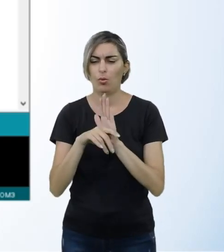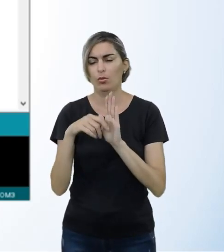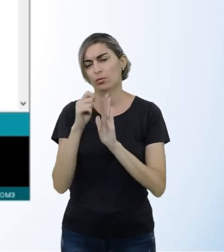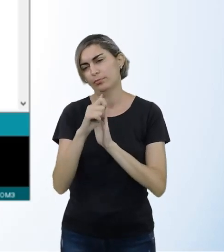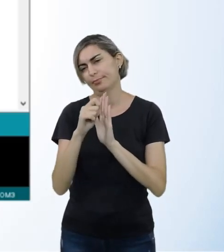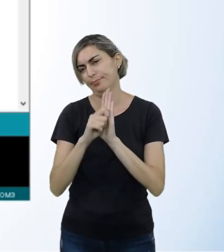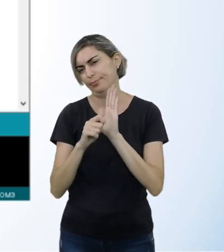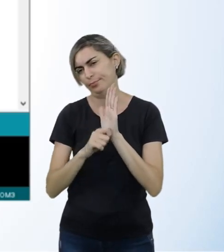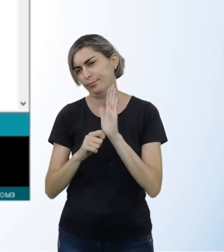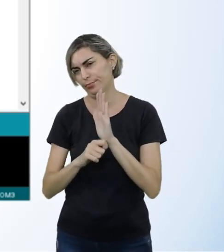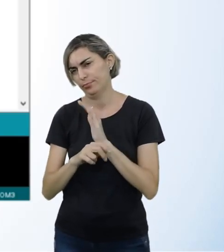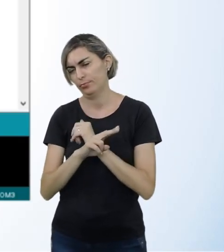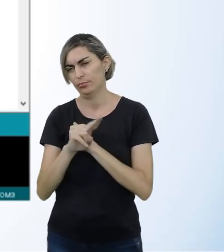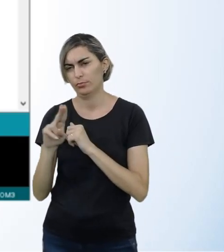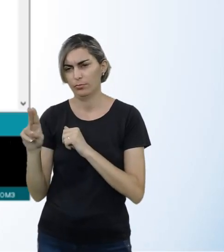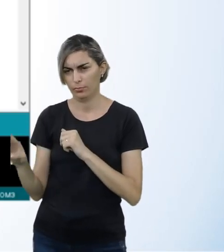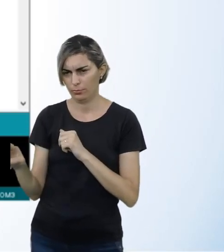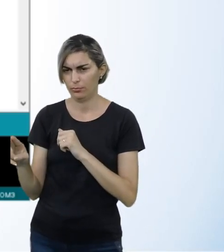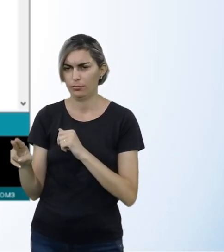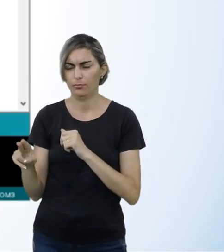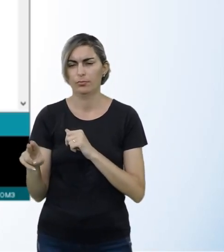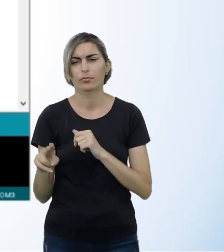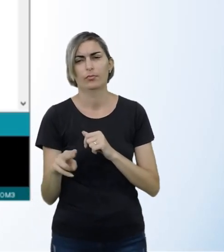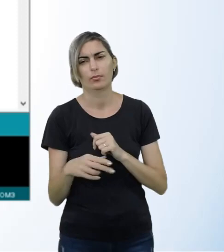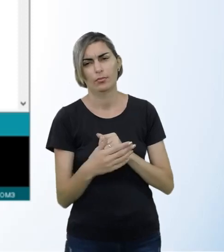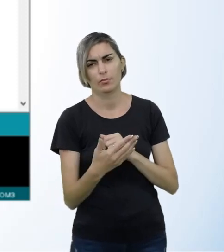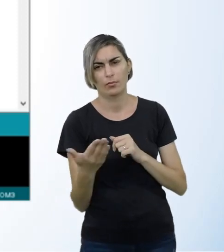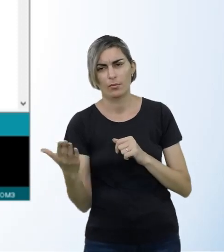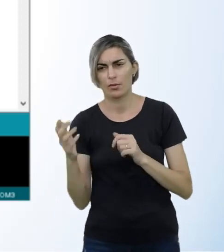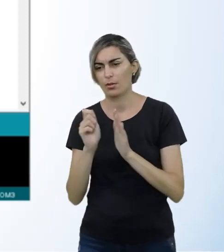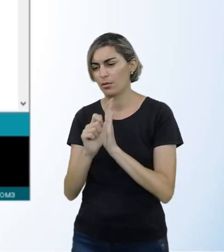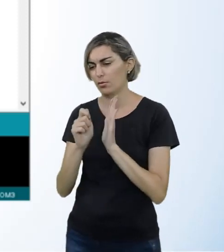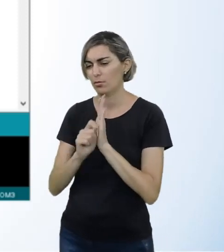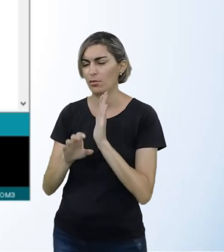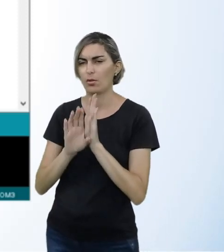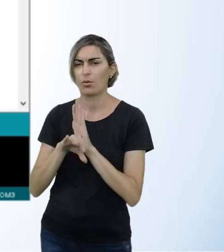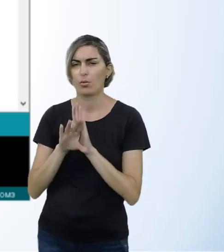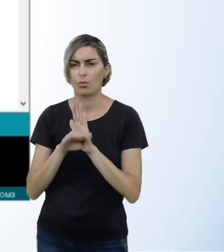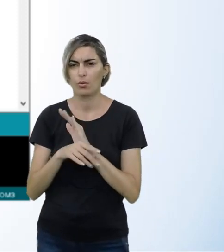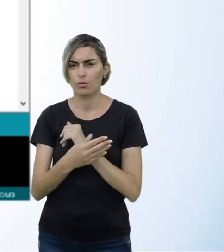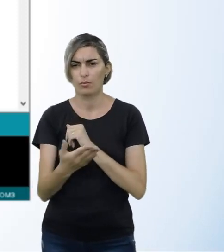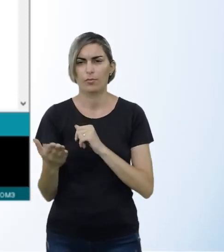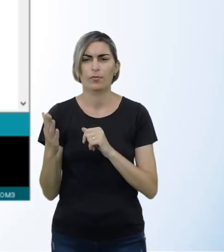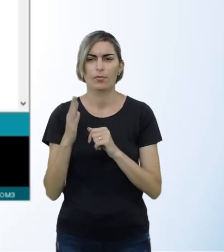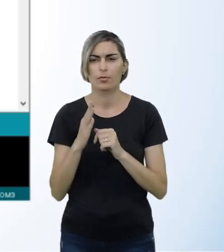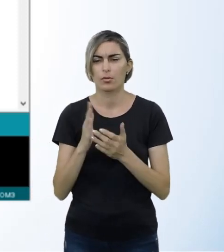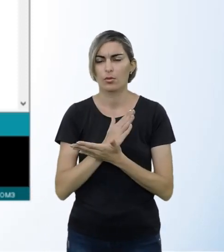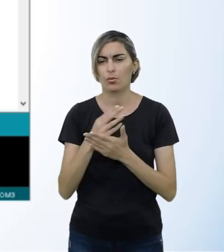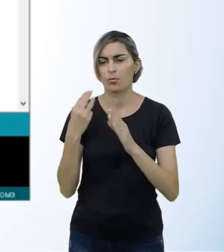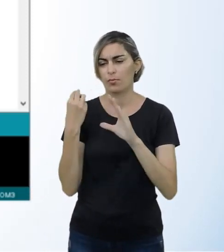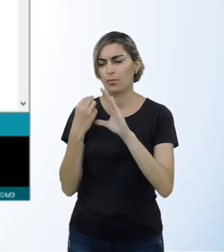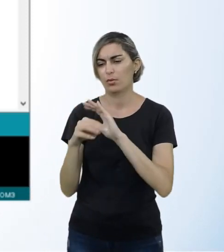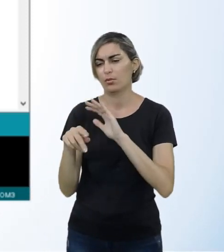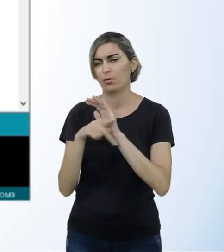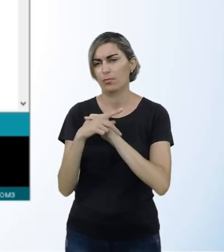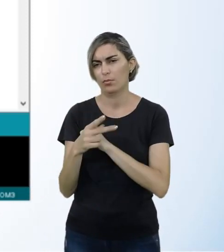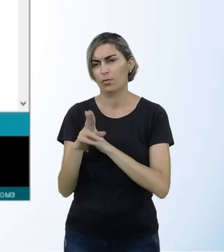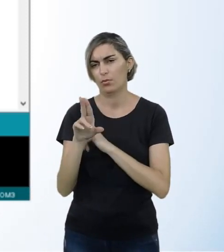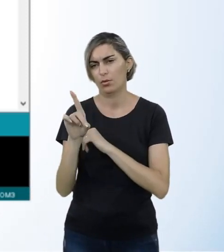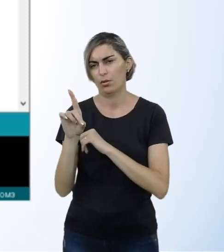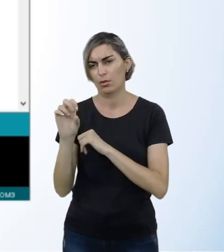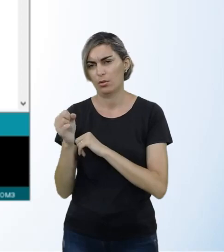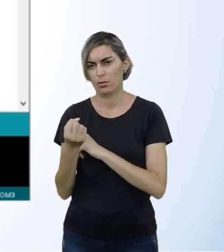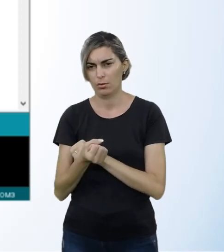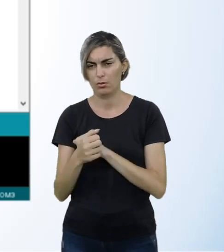tá? Então aqui você tem um nome que eu coloquei de exemplo. E aqui é a área que você vai escrever o código. E aqui é quando você recebe algumas mensagens da própria IDE de software.